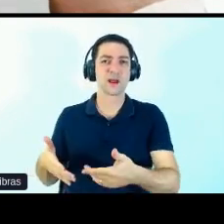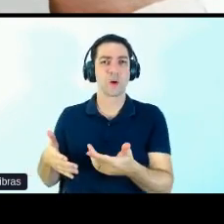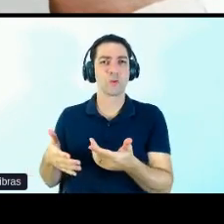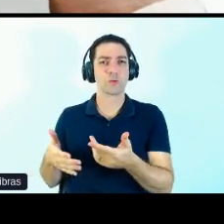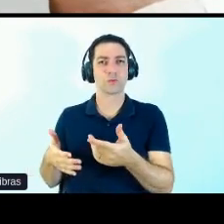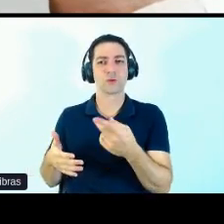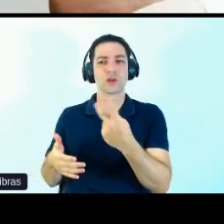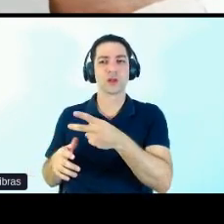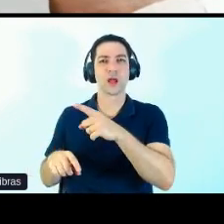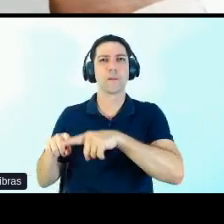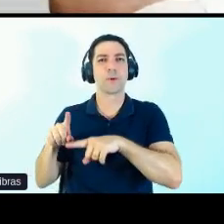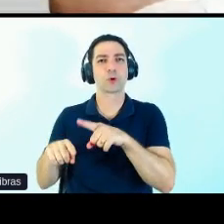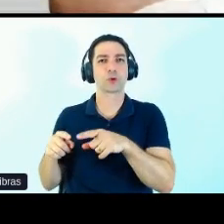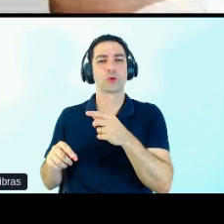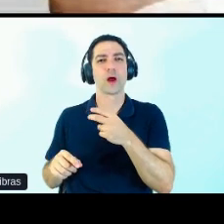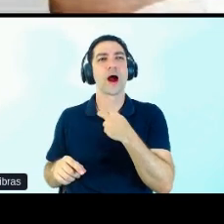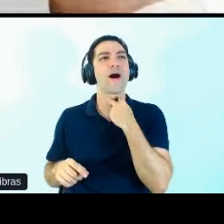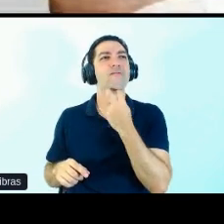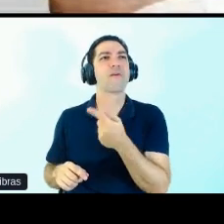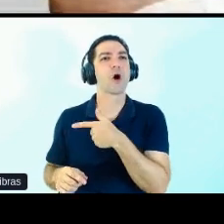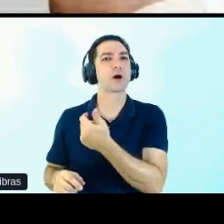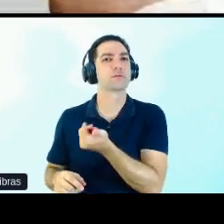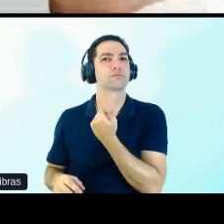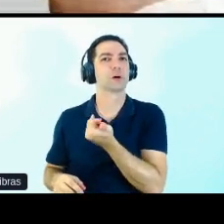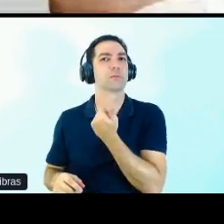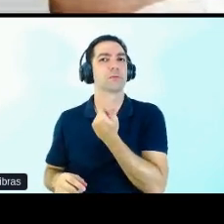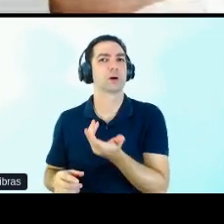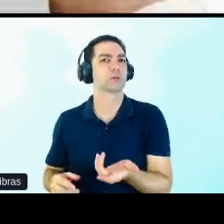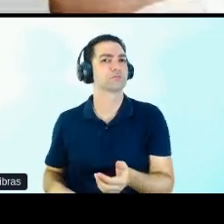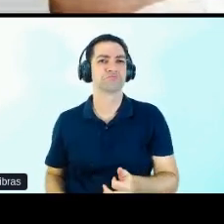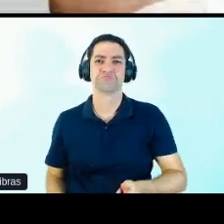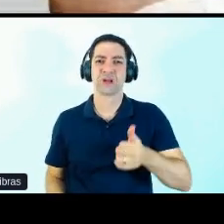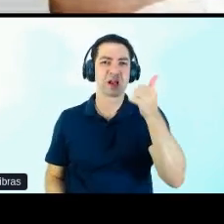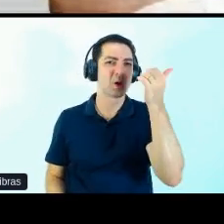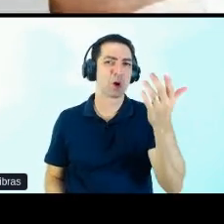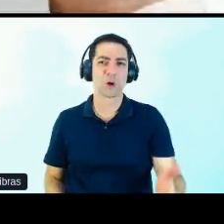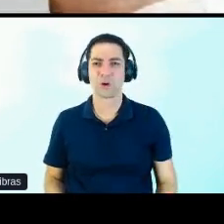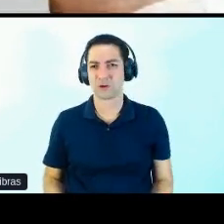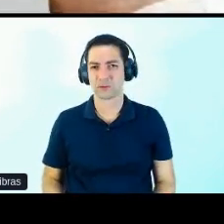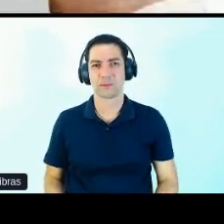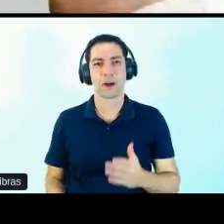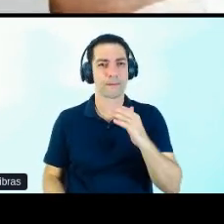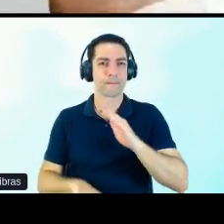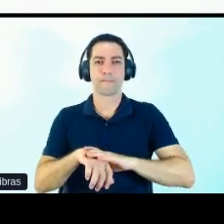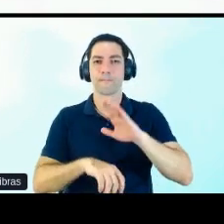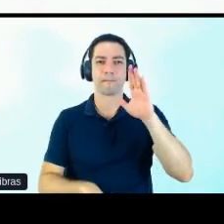mais fácil de produzir, muito mais barato. Né?